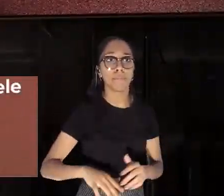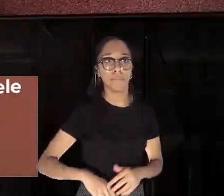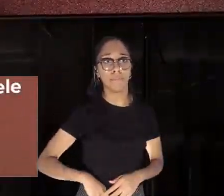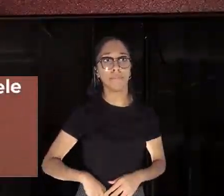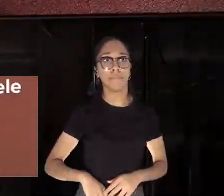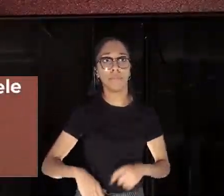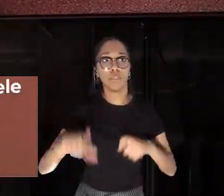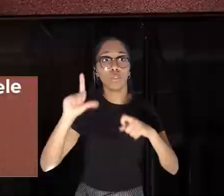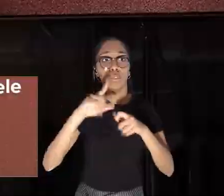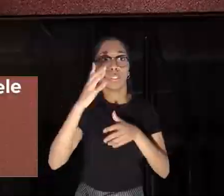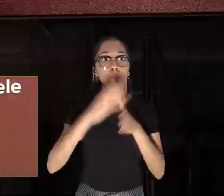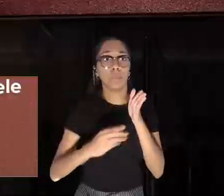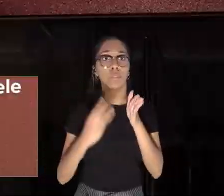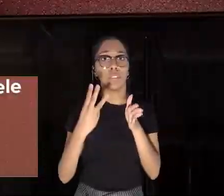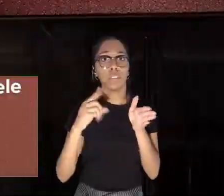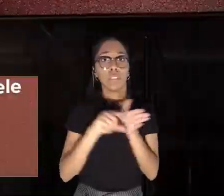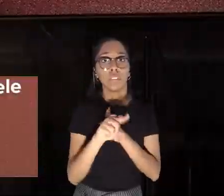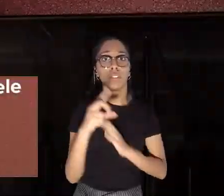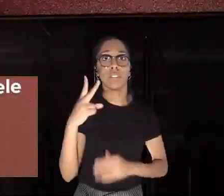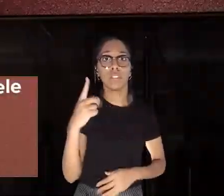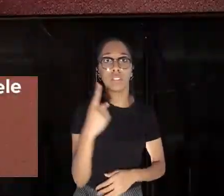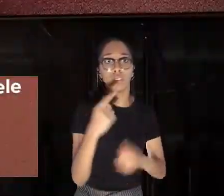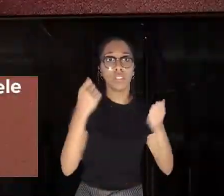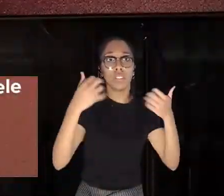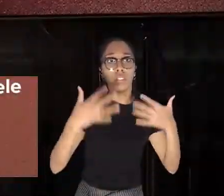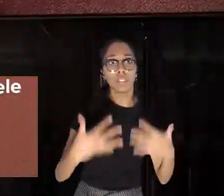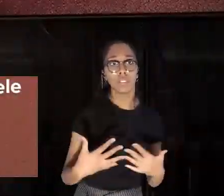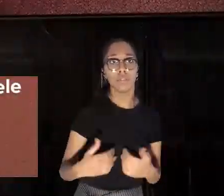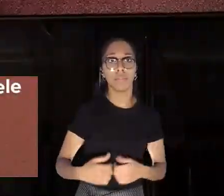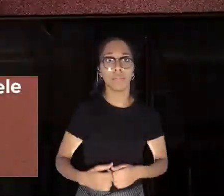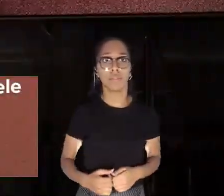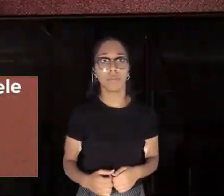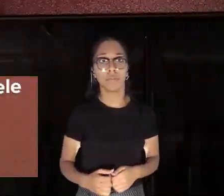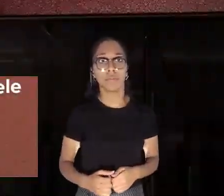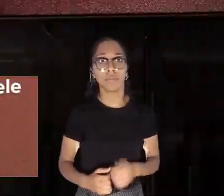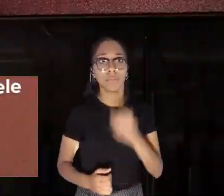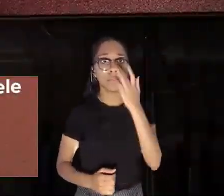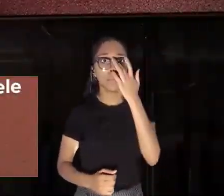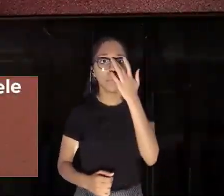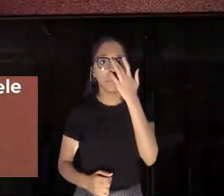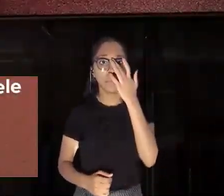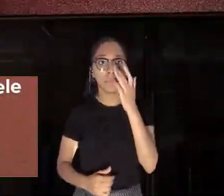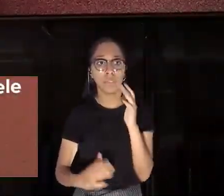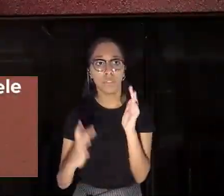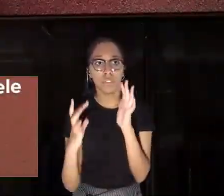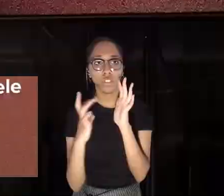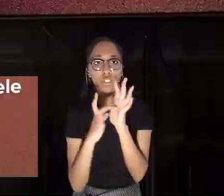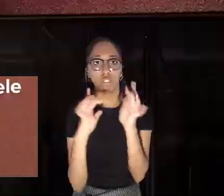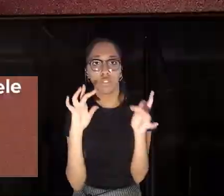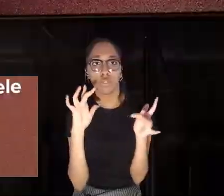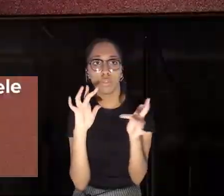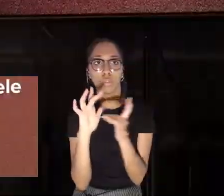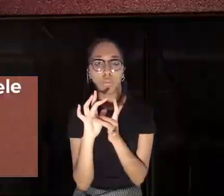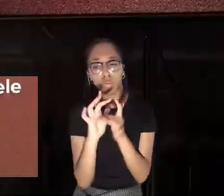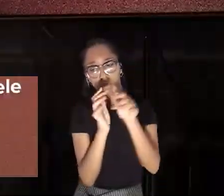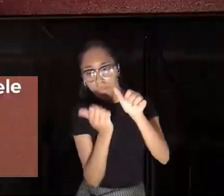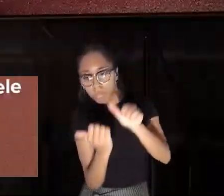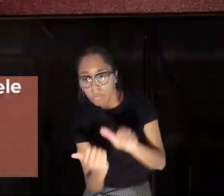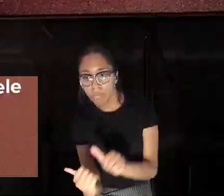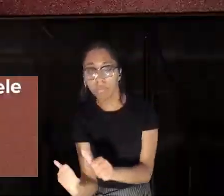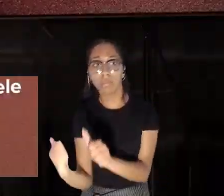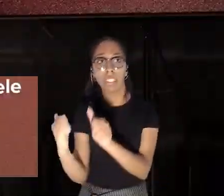povo estava sendo batizado, também Jesus o foi. E enquanto ele estava orando, o céu se